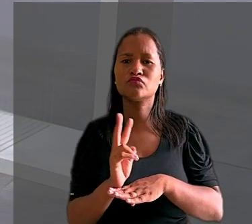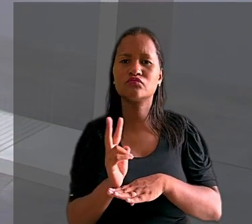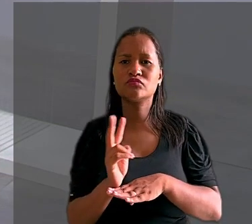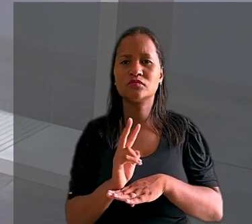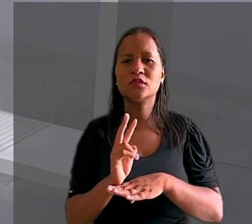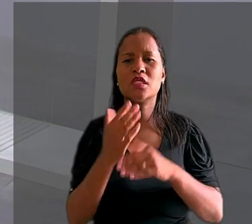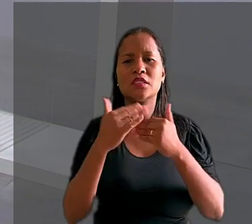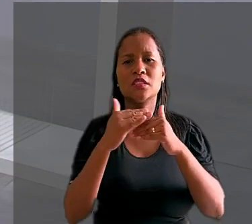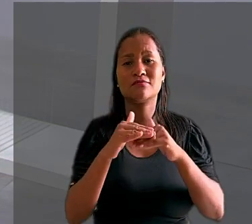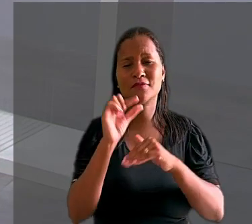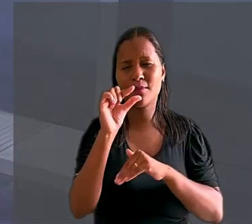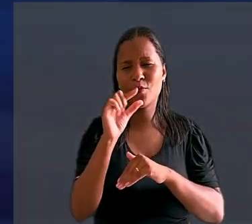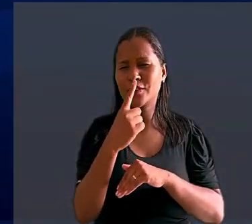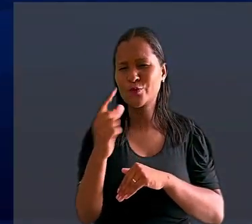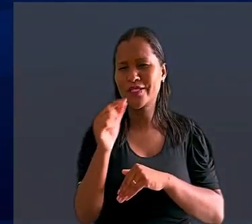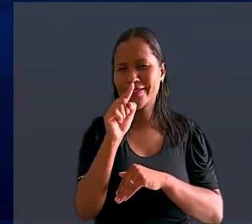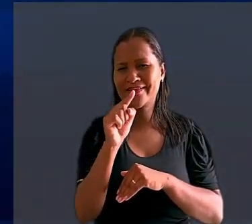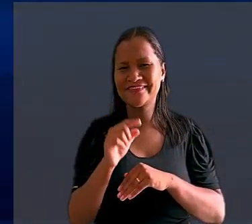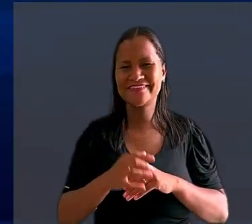a pouco, não saia daí.